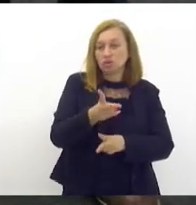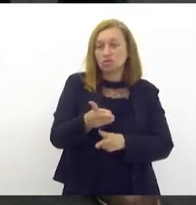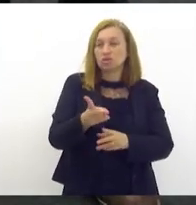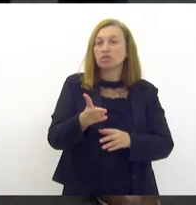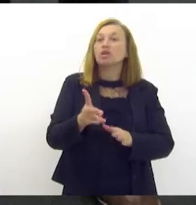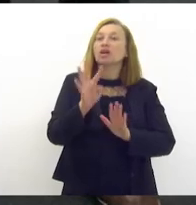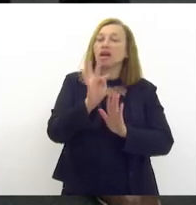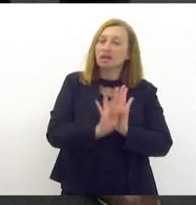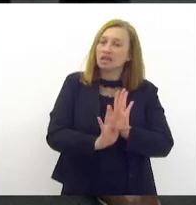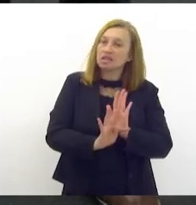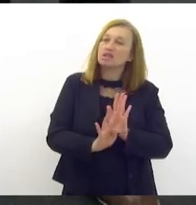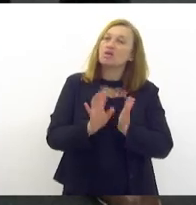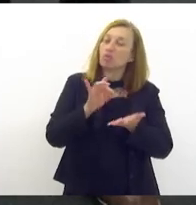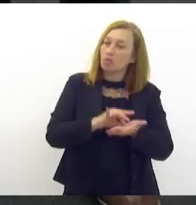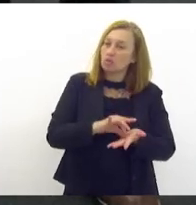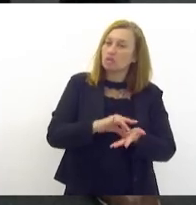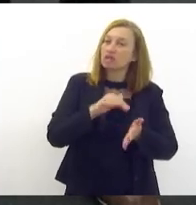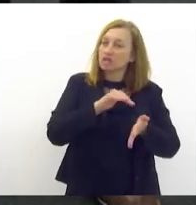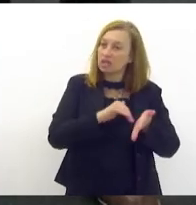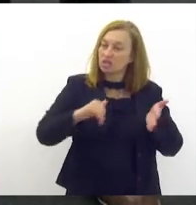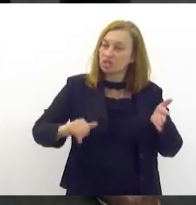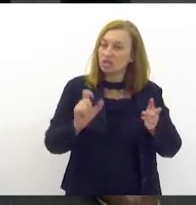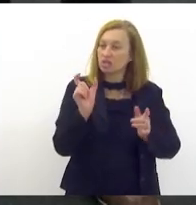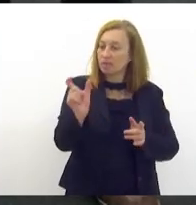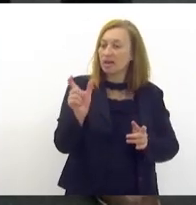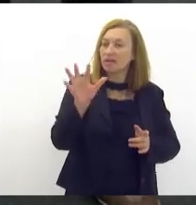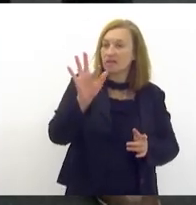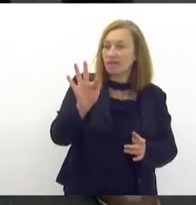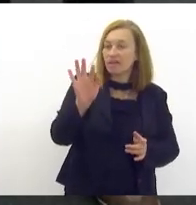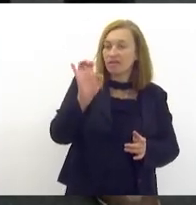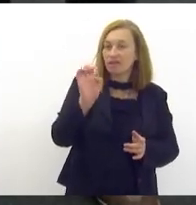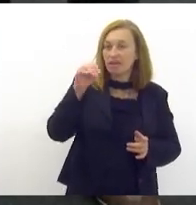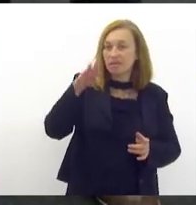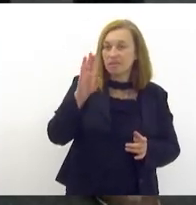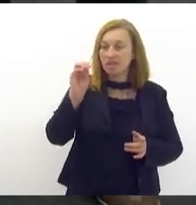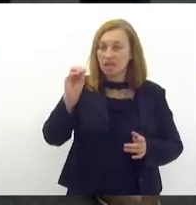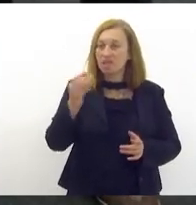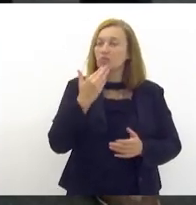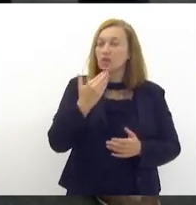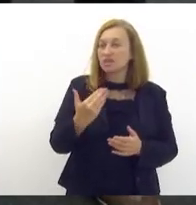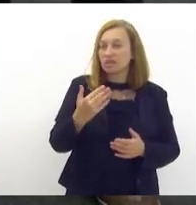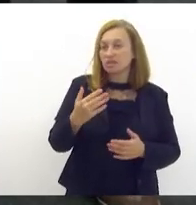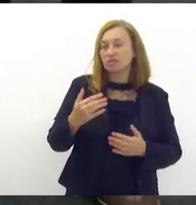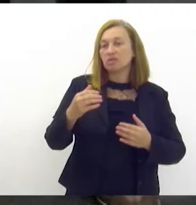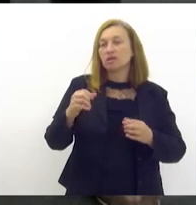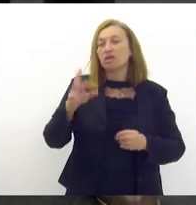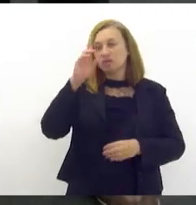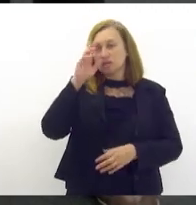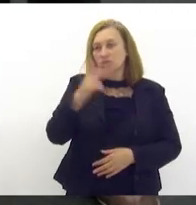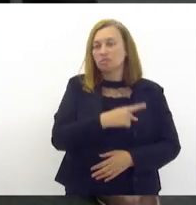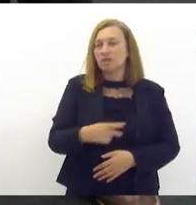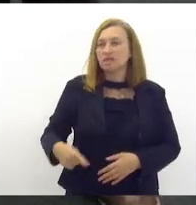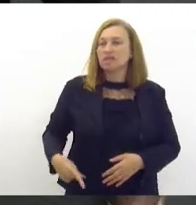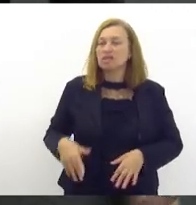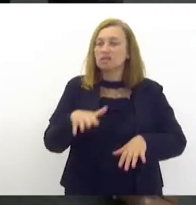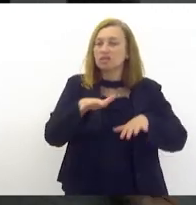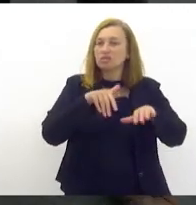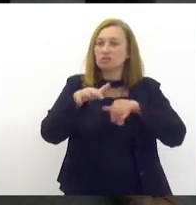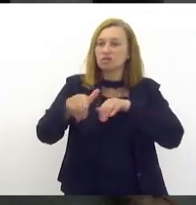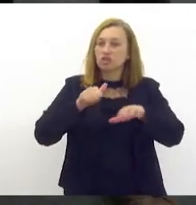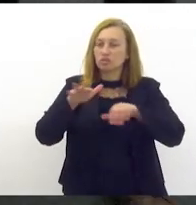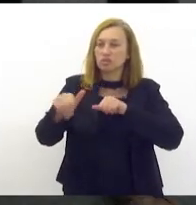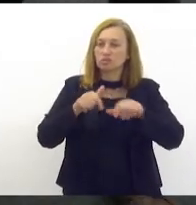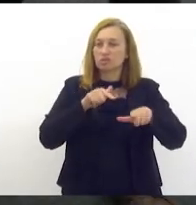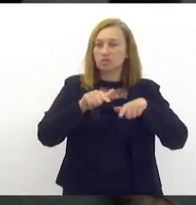redação original da emenda, que é retirando a palavra feminino. Então, eu vou fazer o apelo aqui com Vossa Excelência, que, por favor, chame os trabalhos à